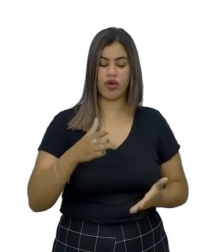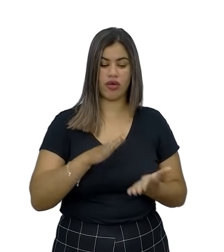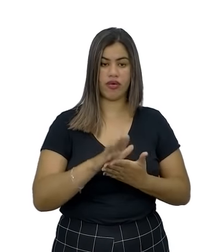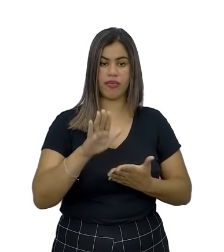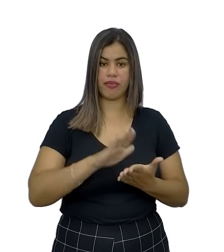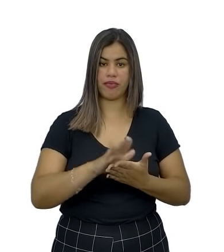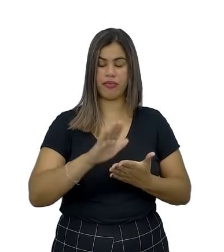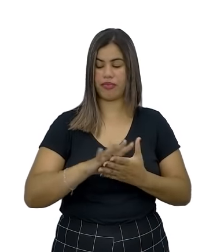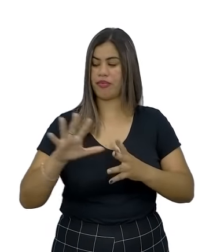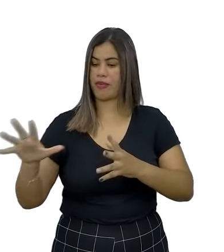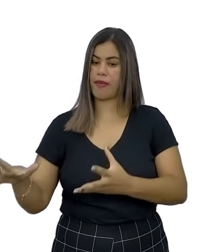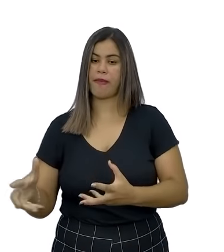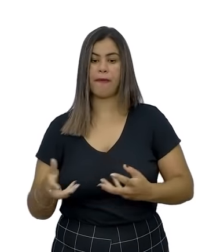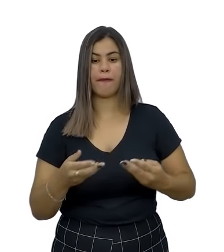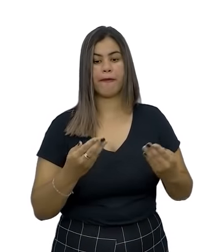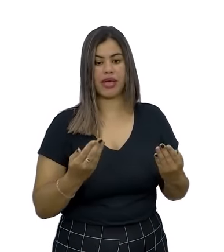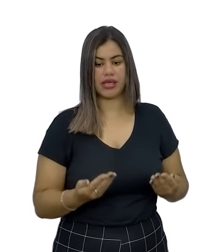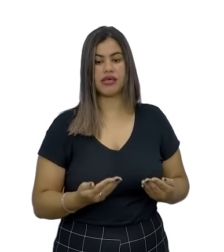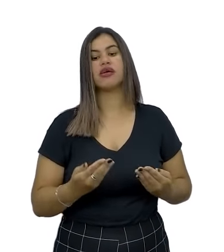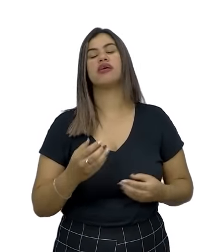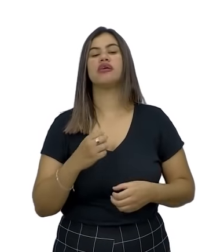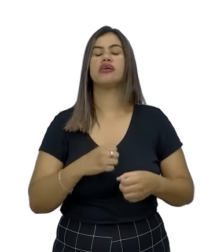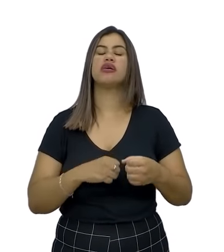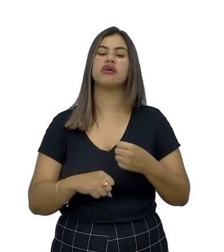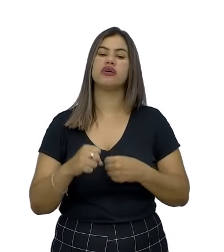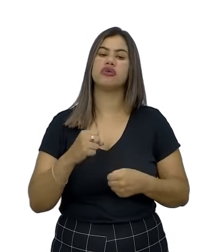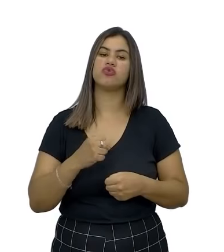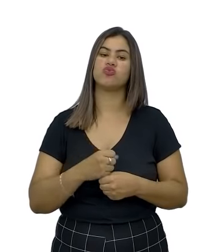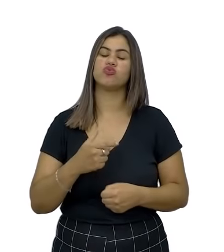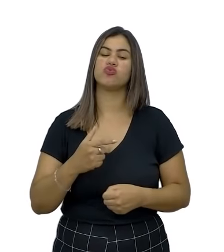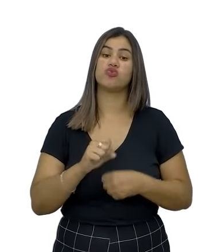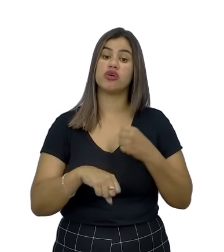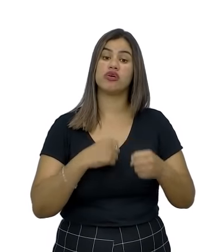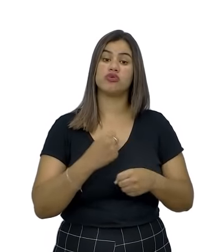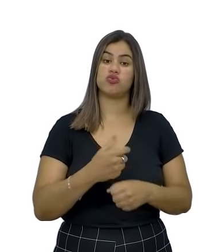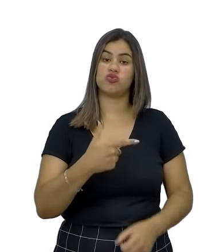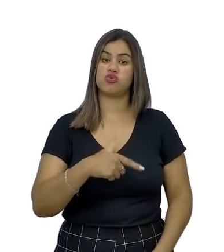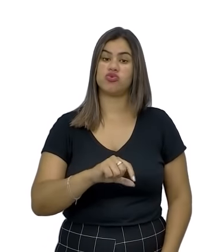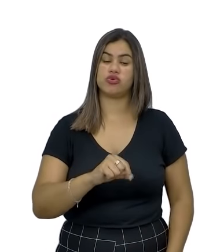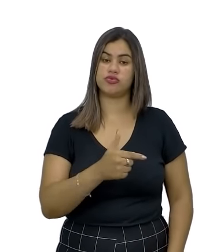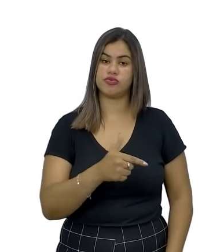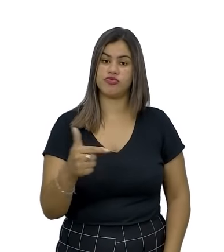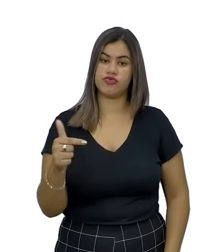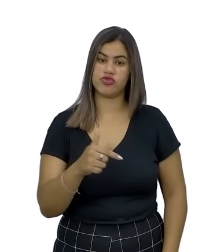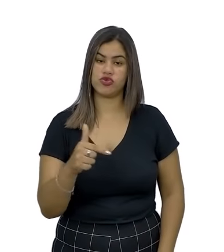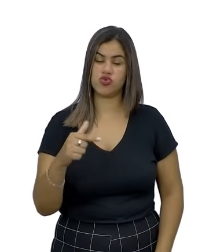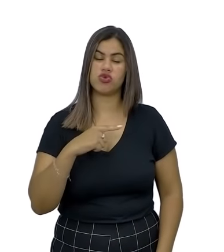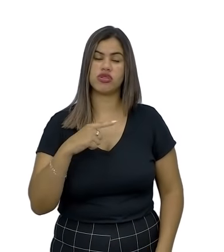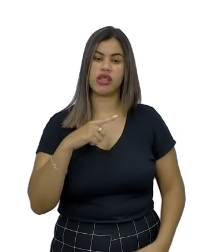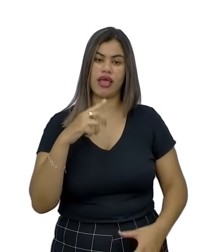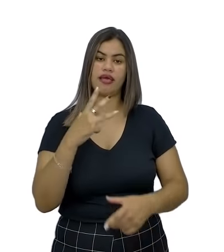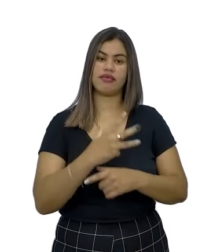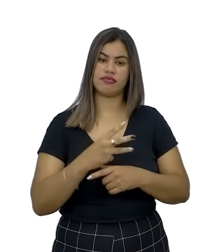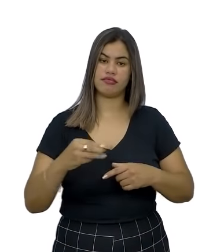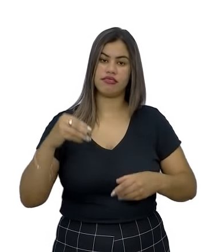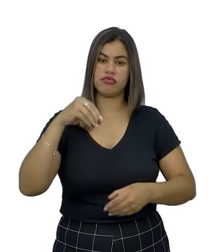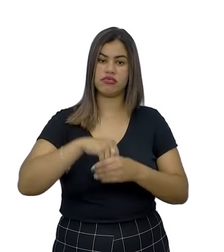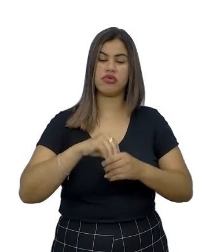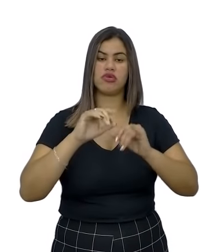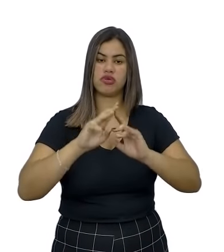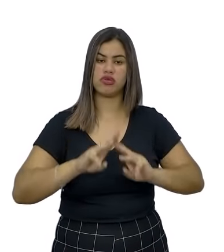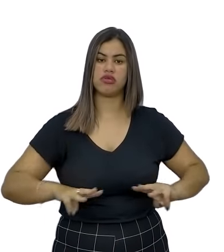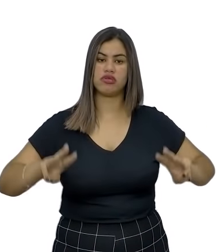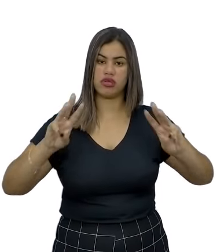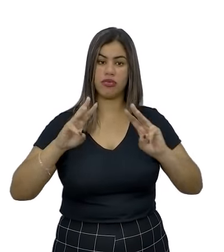em mãos. Nós já temos a versão 2022 dentro da página da EFAP, mas quem já tem o material